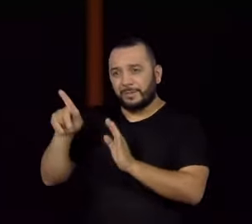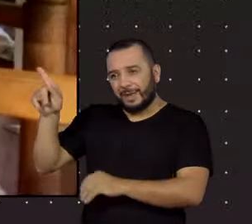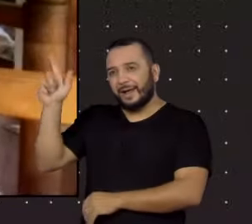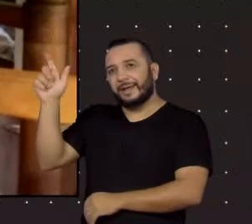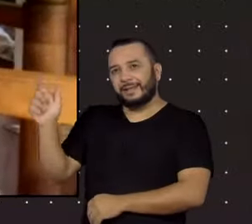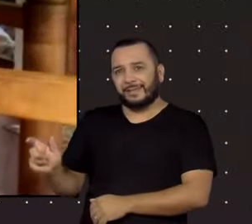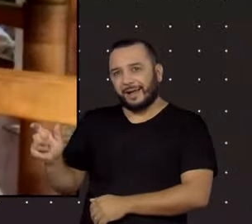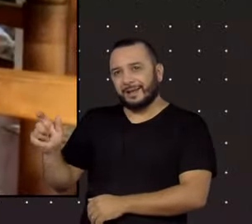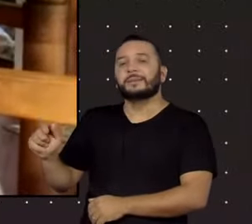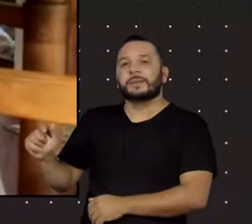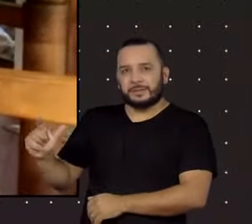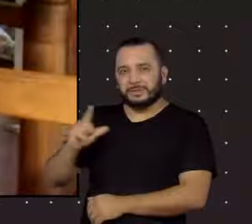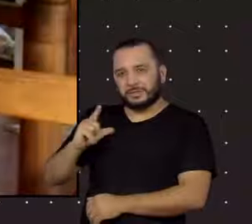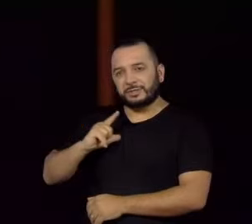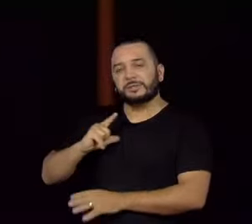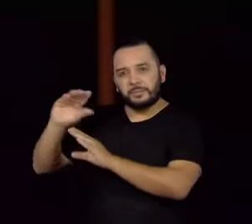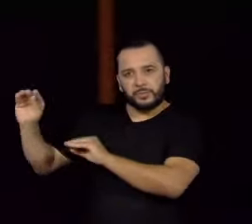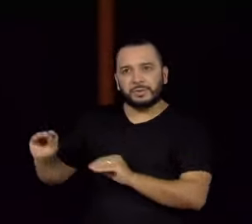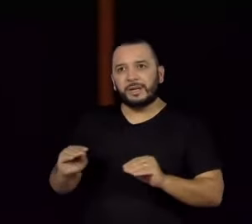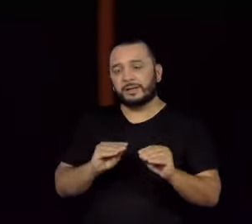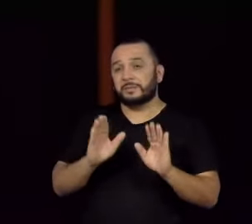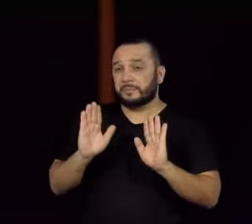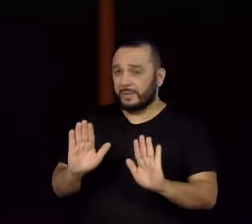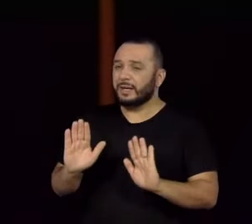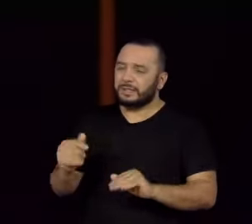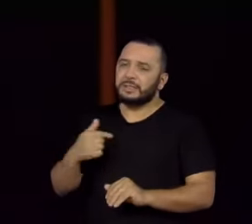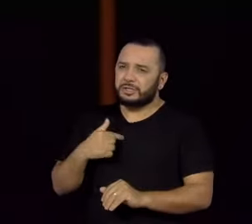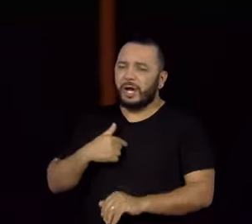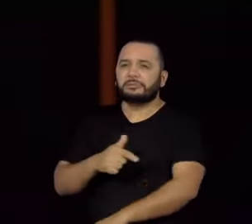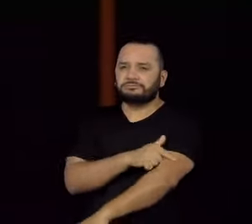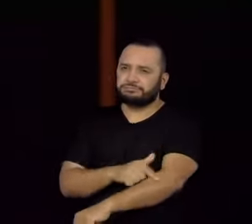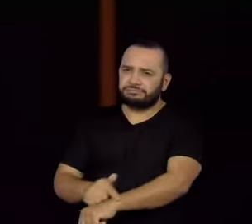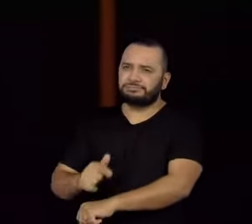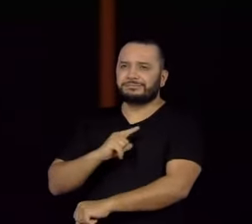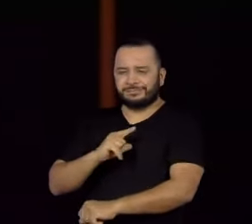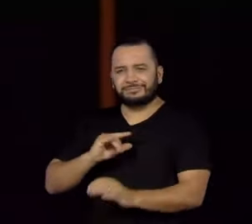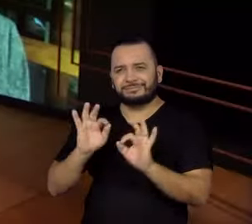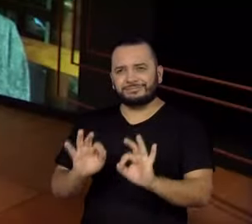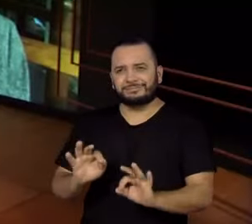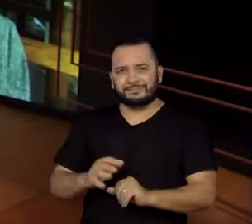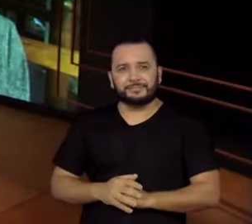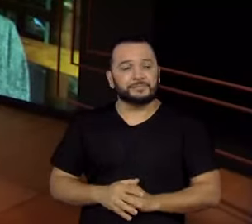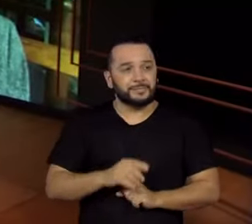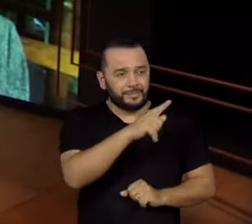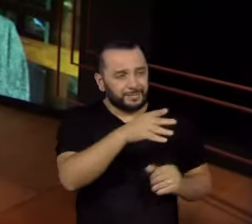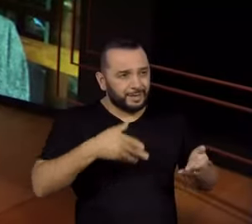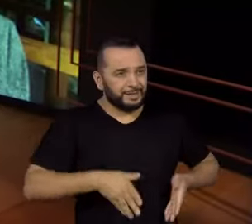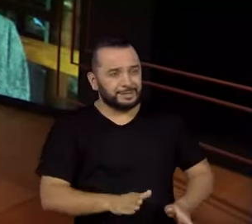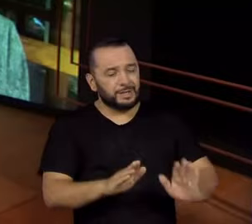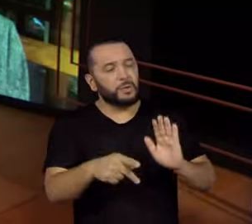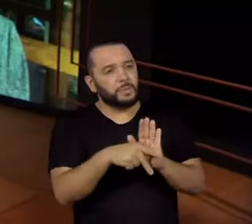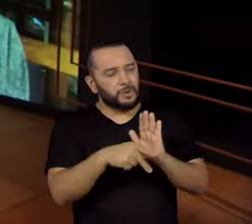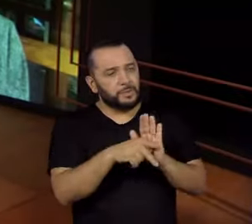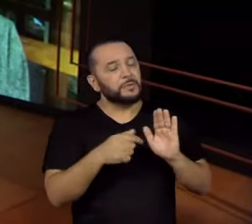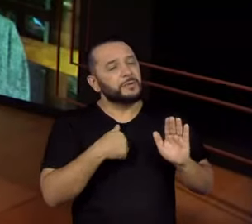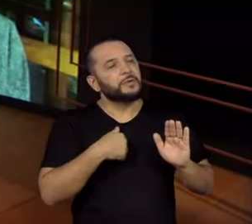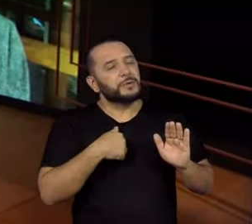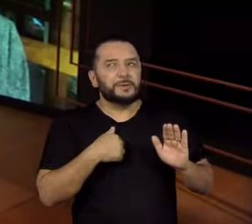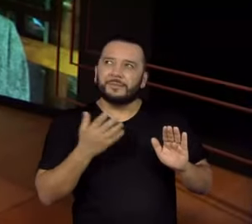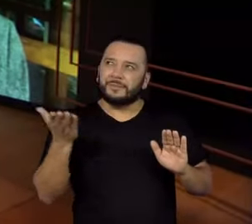traziam no sangue 2000 anos de civilização. Agora, Júlio, você nasceu numa época em que as famílias se reuniam em torno do